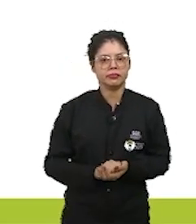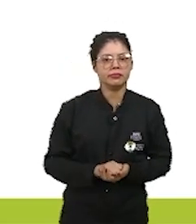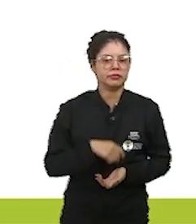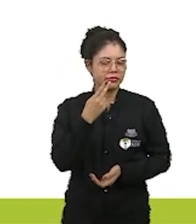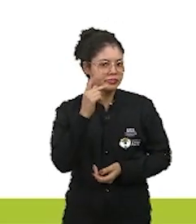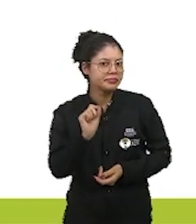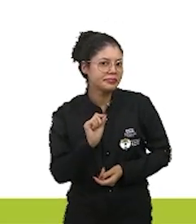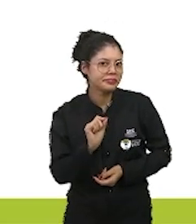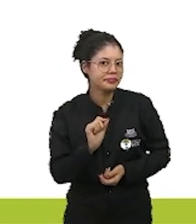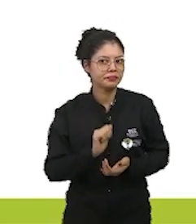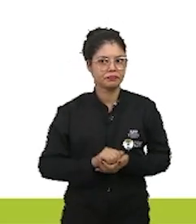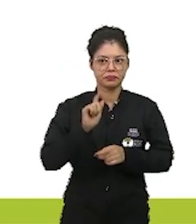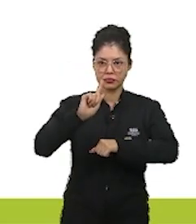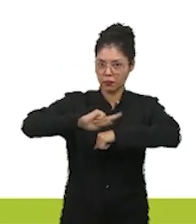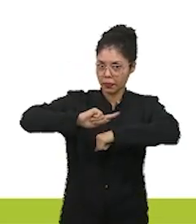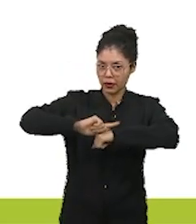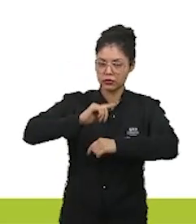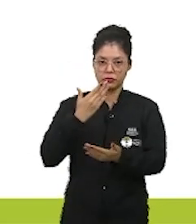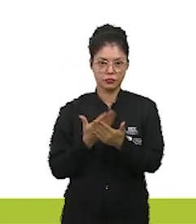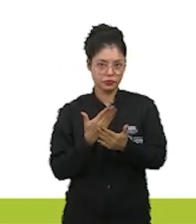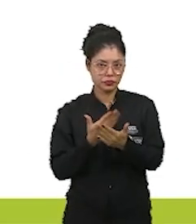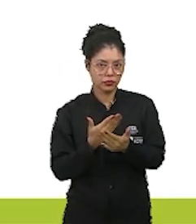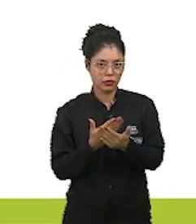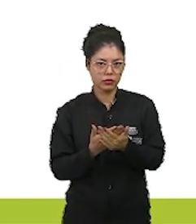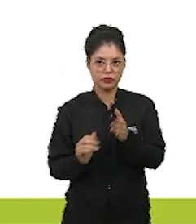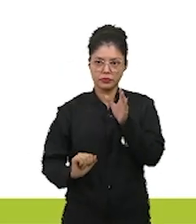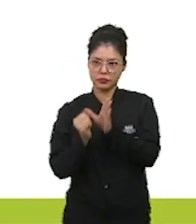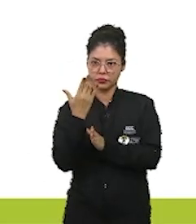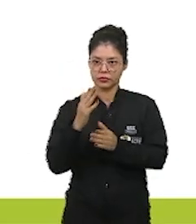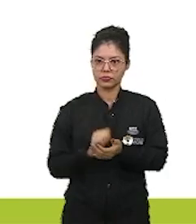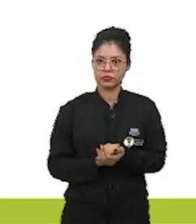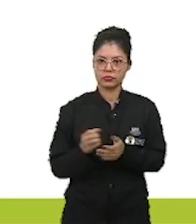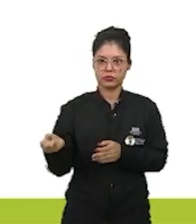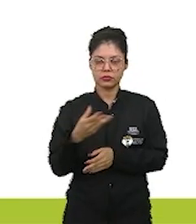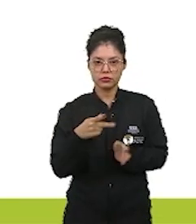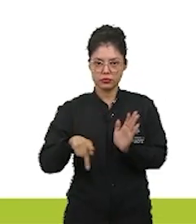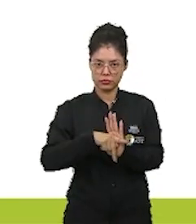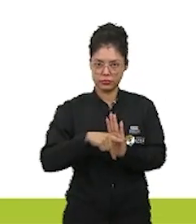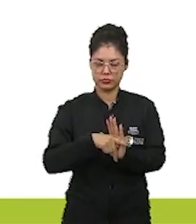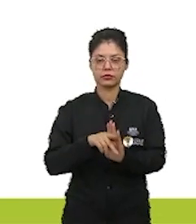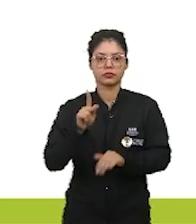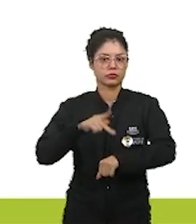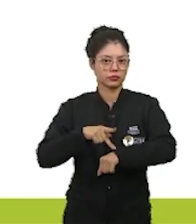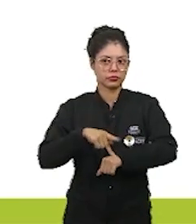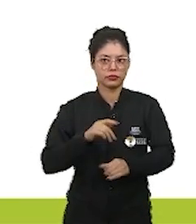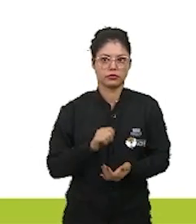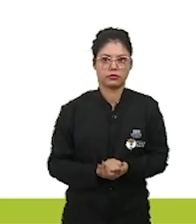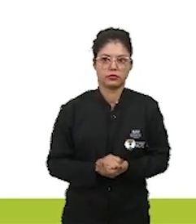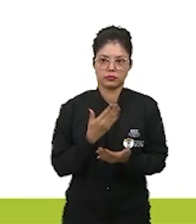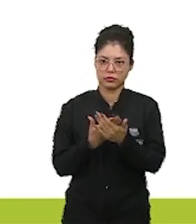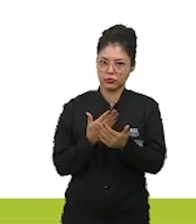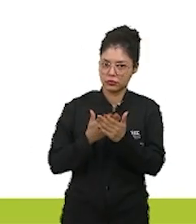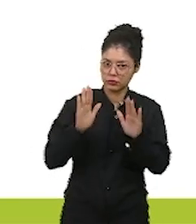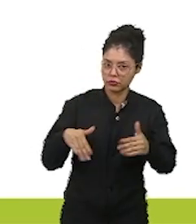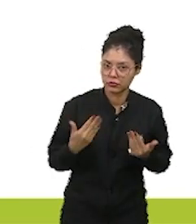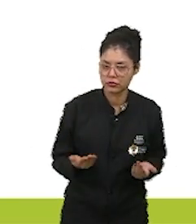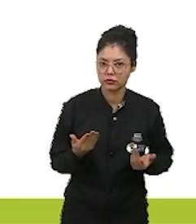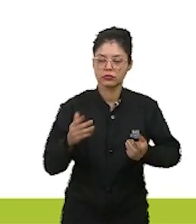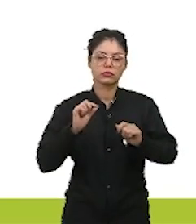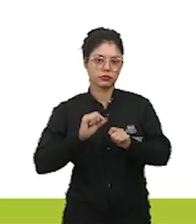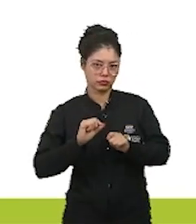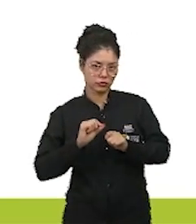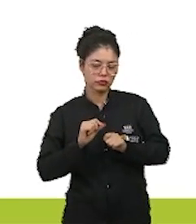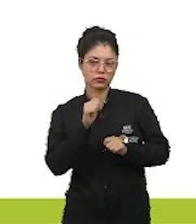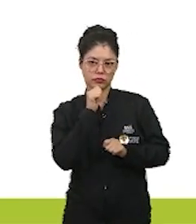falar aí que a geologia é o estudo da origem, formação e dinâmica das rochas. Tais estudos fornecem ao homem